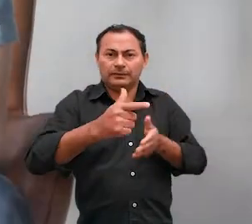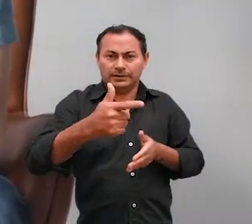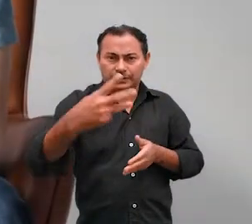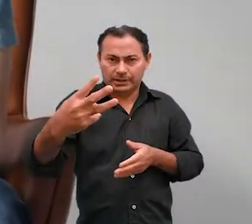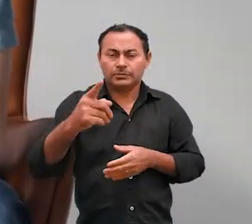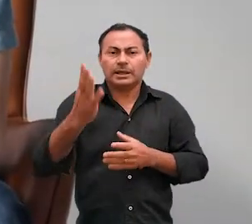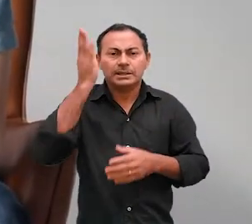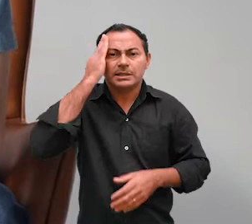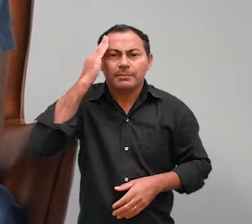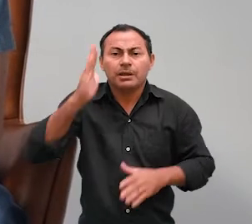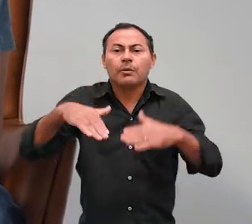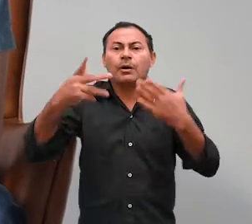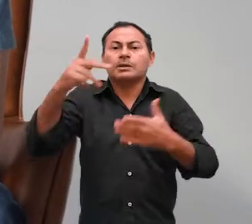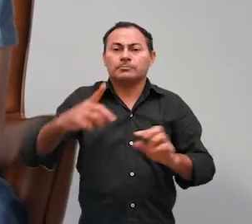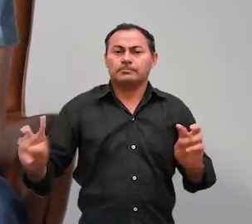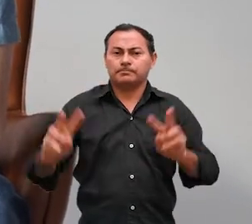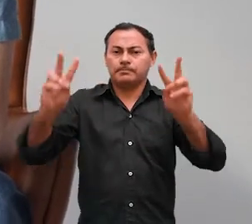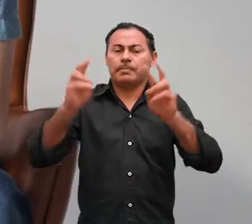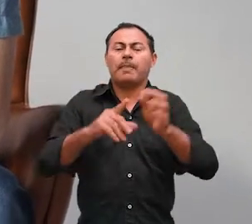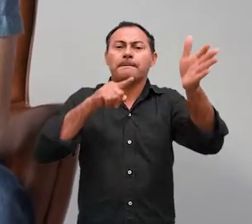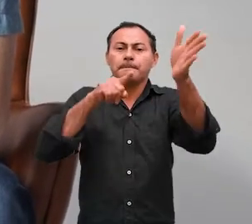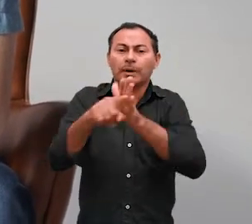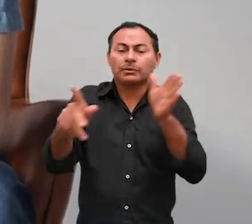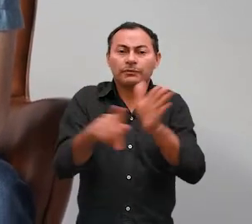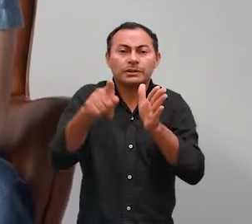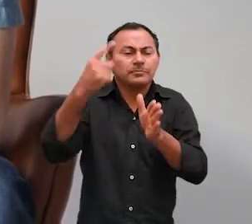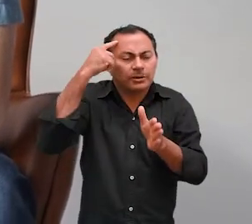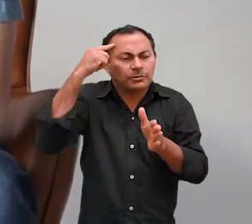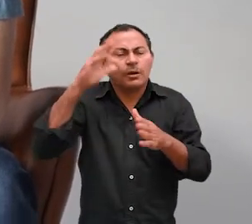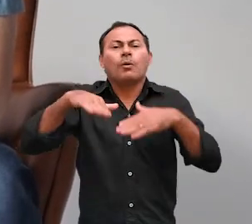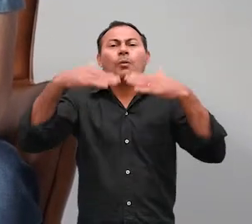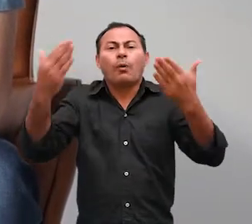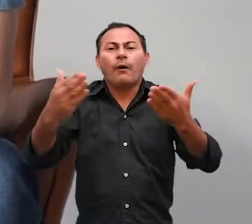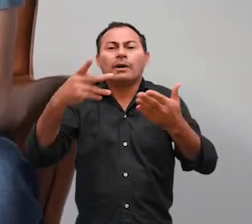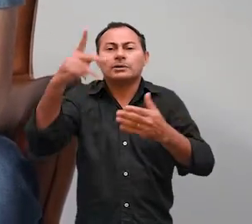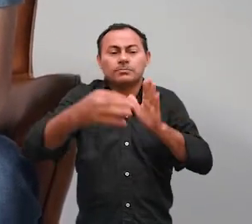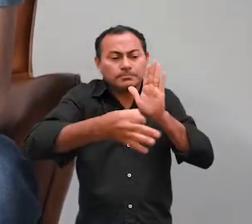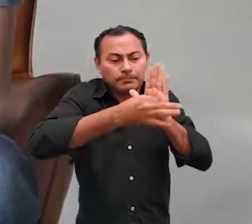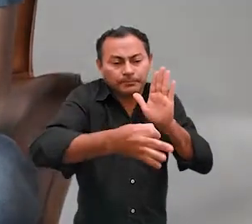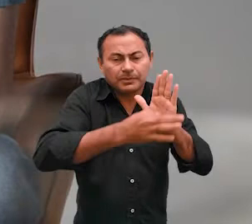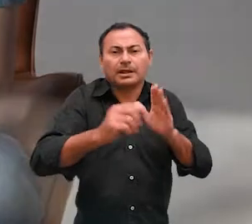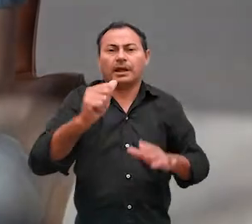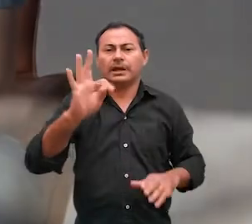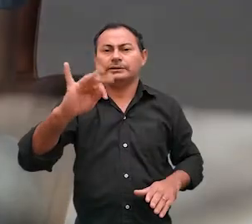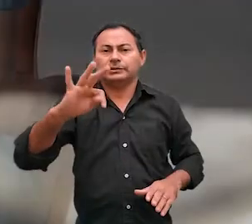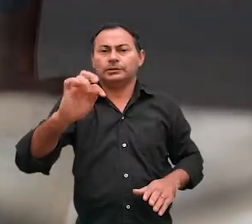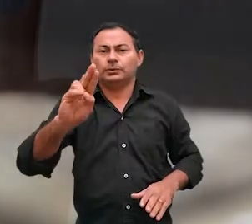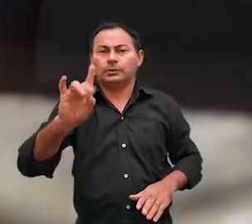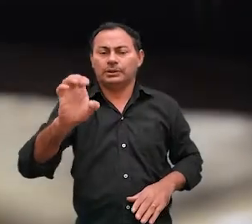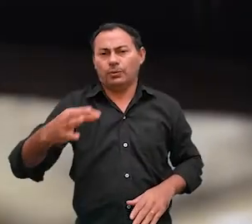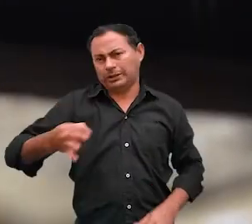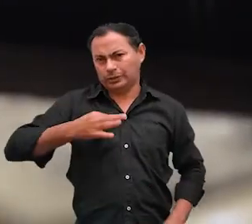portanto se você quer descobrir quais são os seus valores Pergunte a você mesmo Quais são as suas atitudes